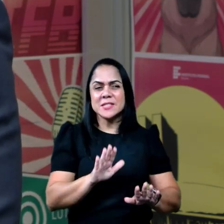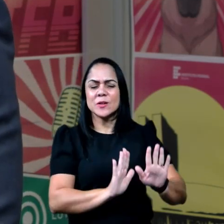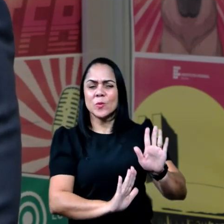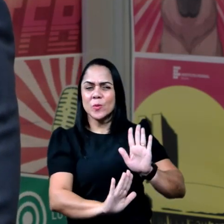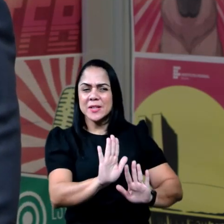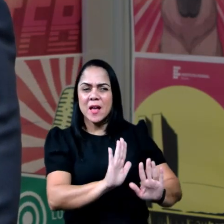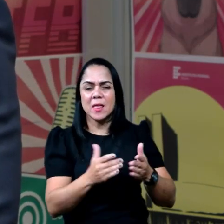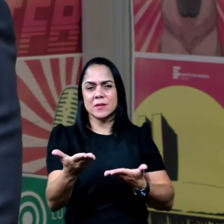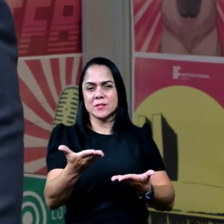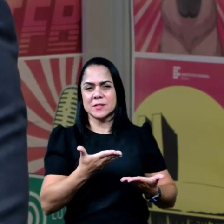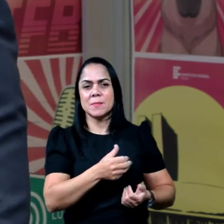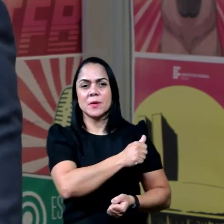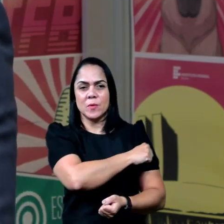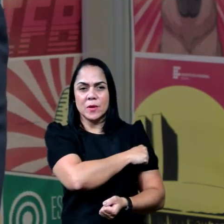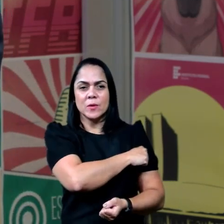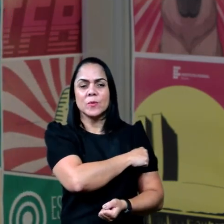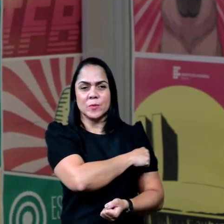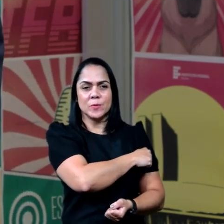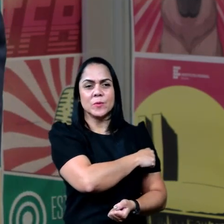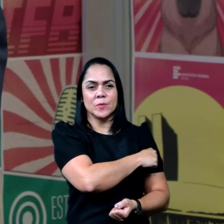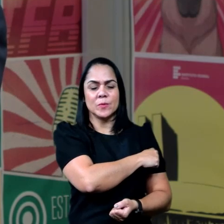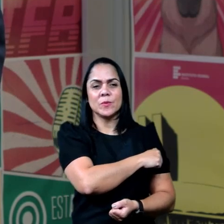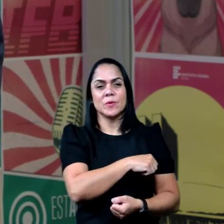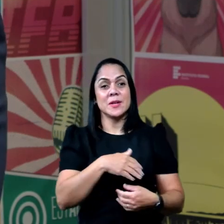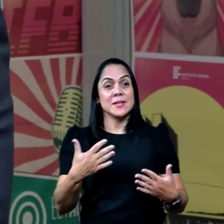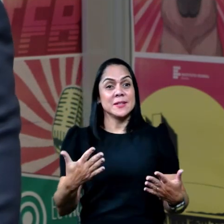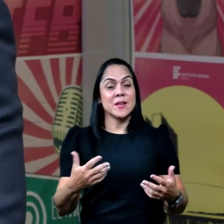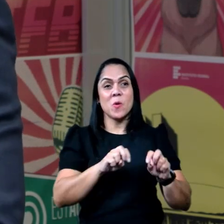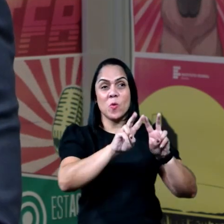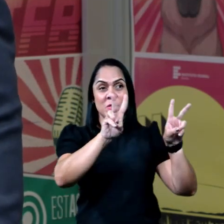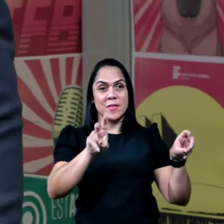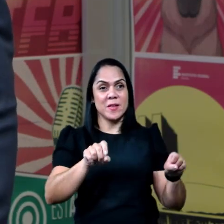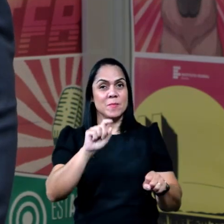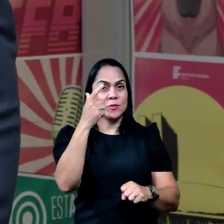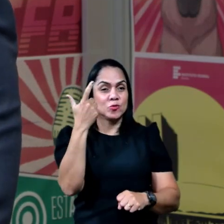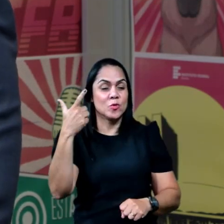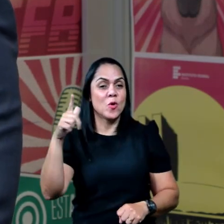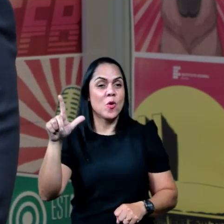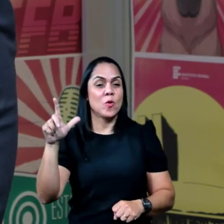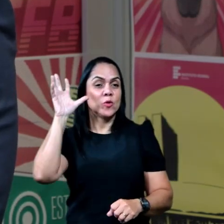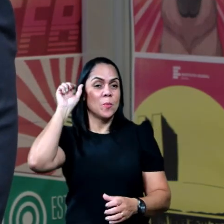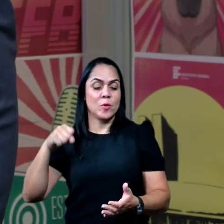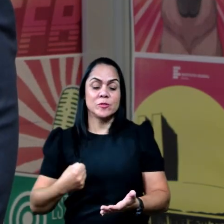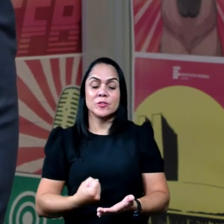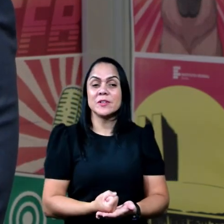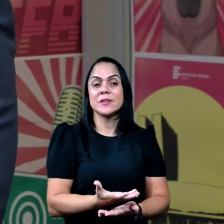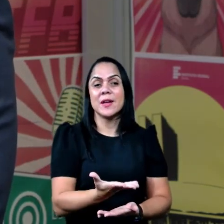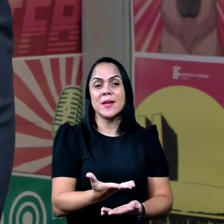aluno. Isso eu acho que pode ser até um tema para a gente, quem sabe, um outro podcast, ou outro, mas todo